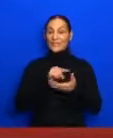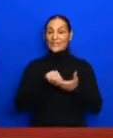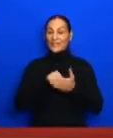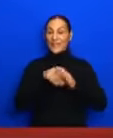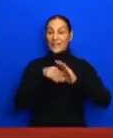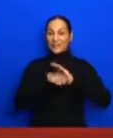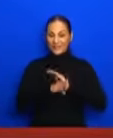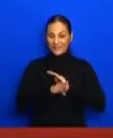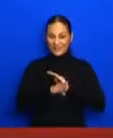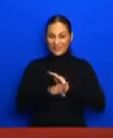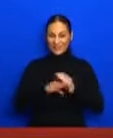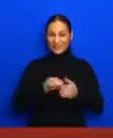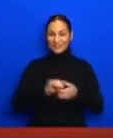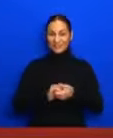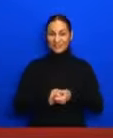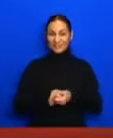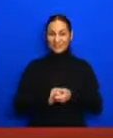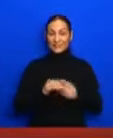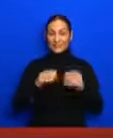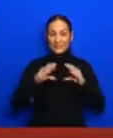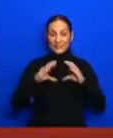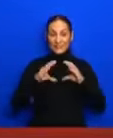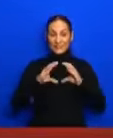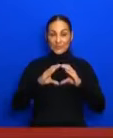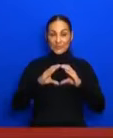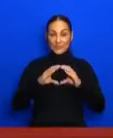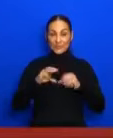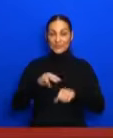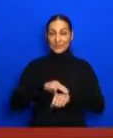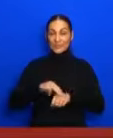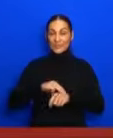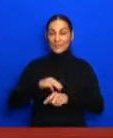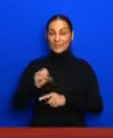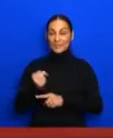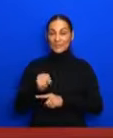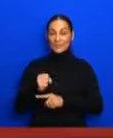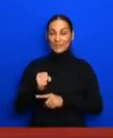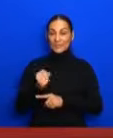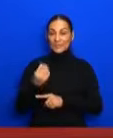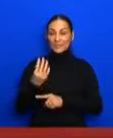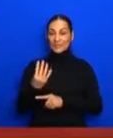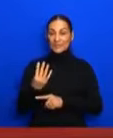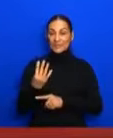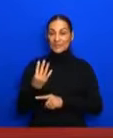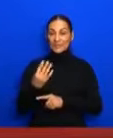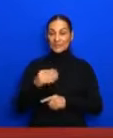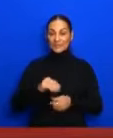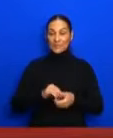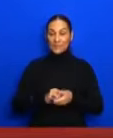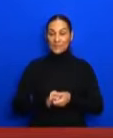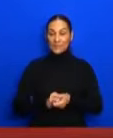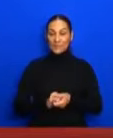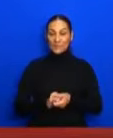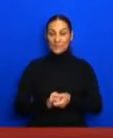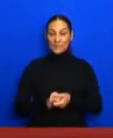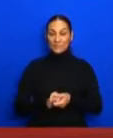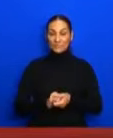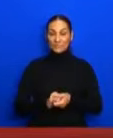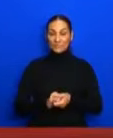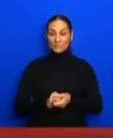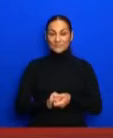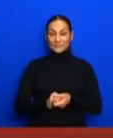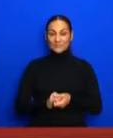da Lotomania. Bola marrom 84, marrom número